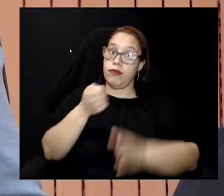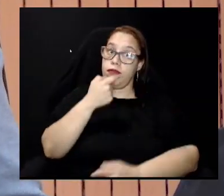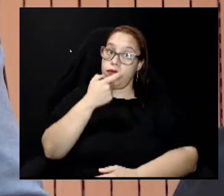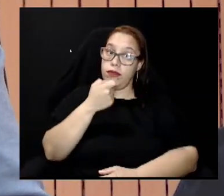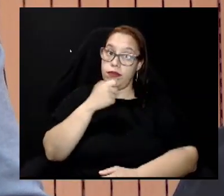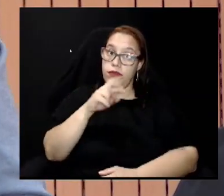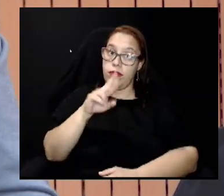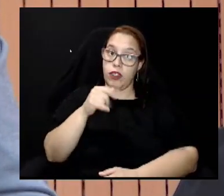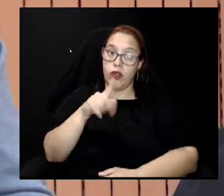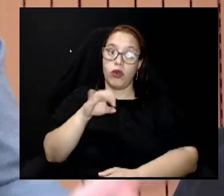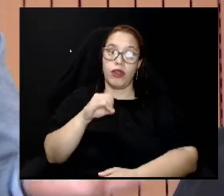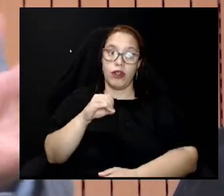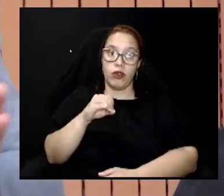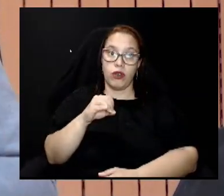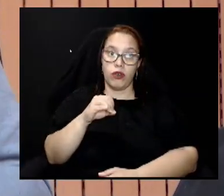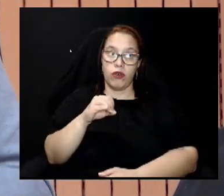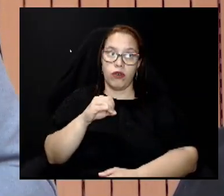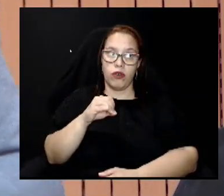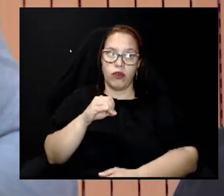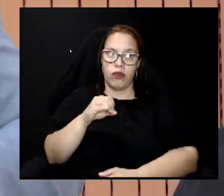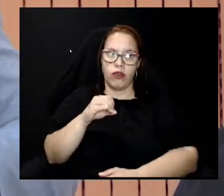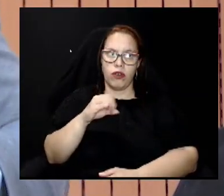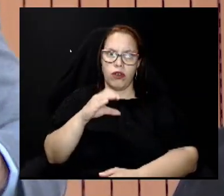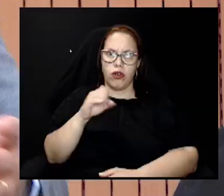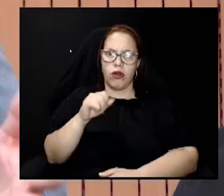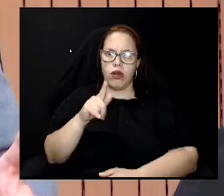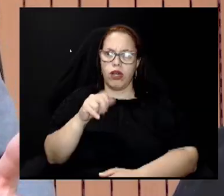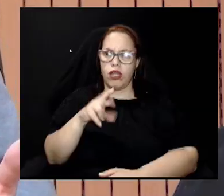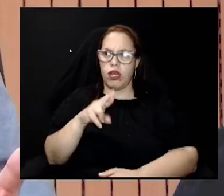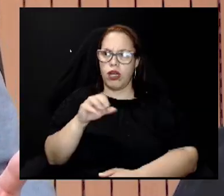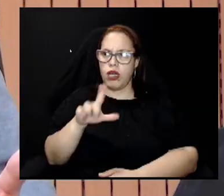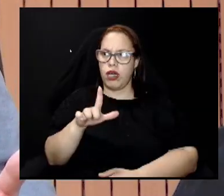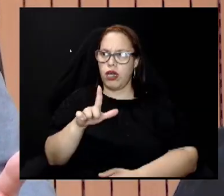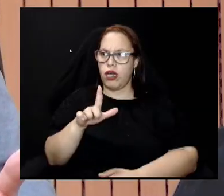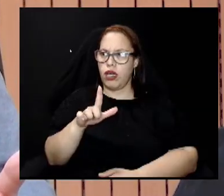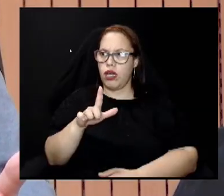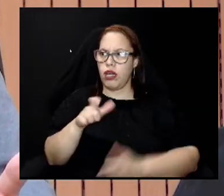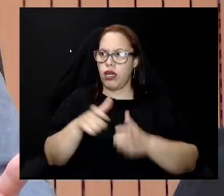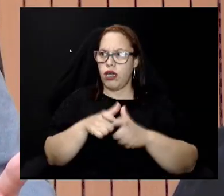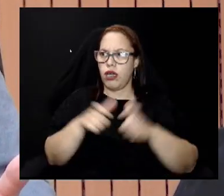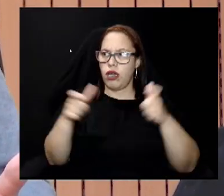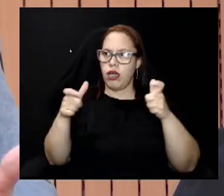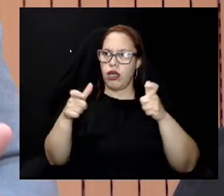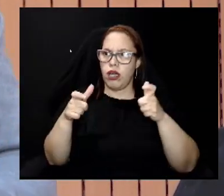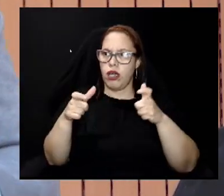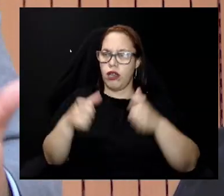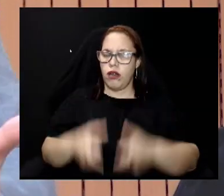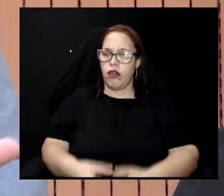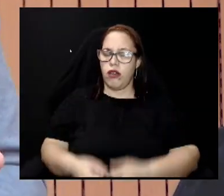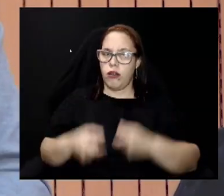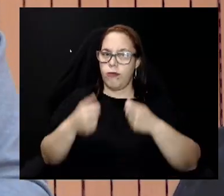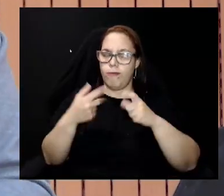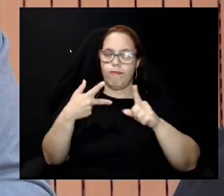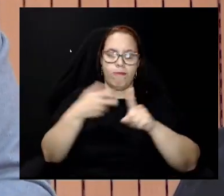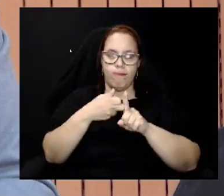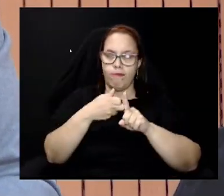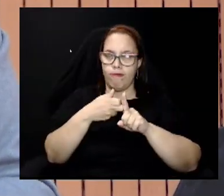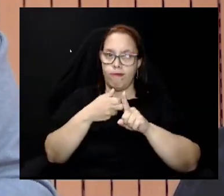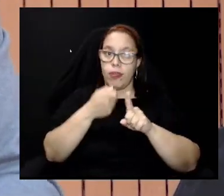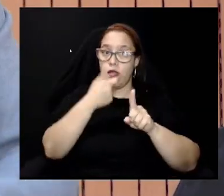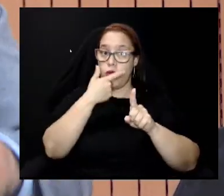colaterais. Então, diferente da grande maioria das vacinas, a gente não tem... É um medicamento,